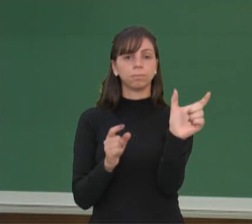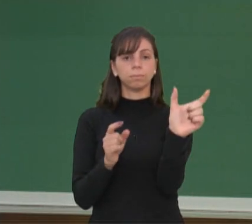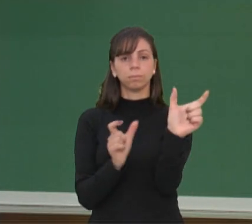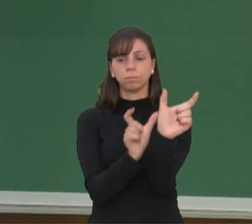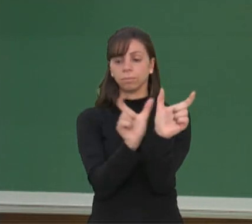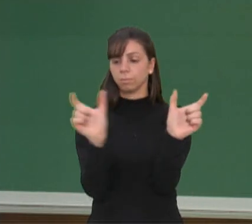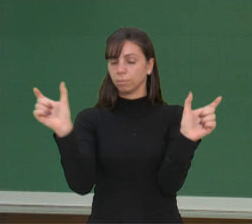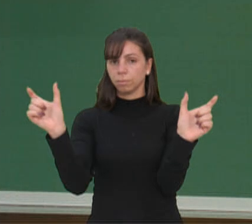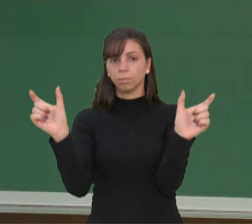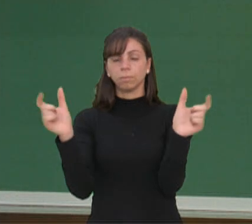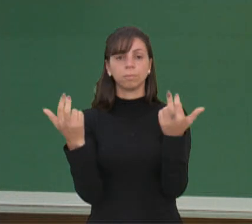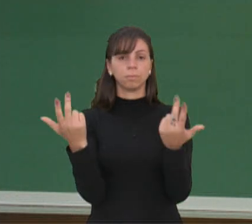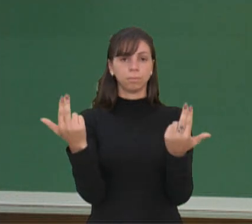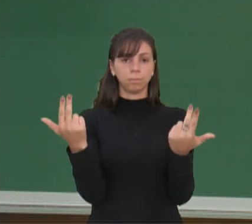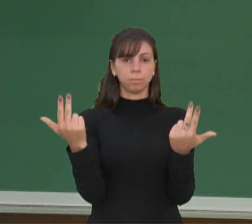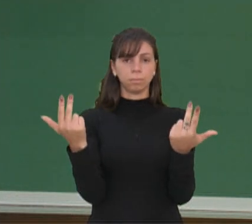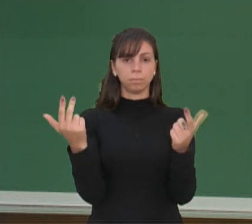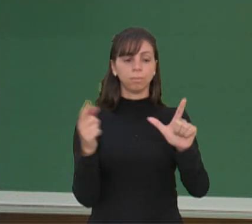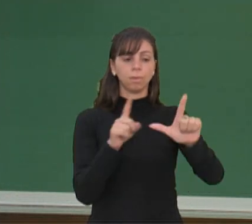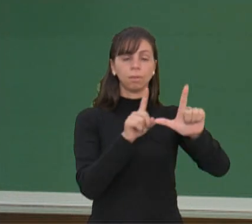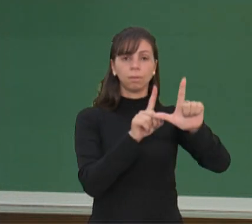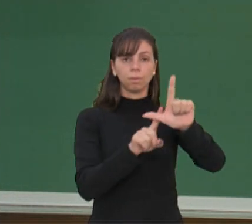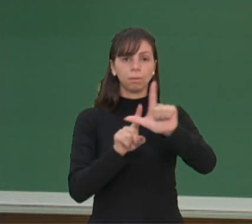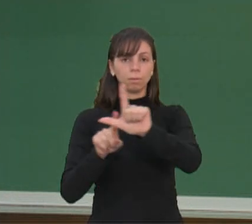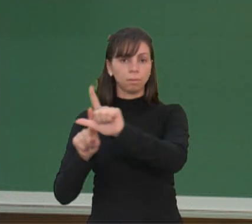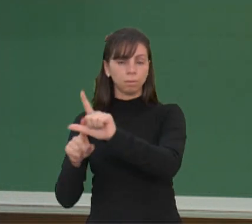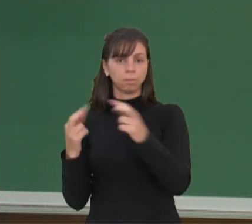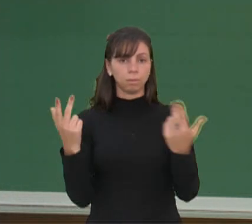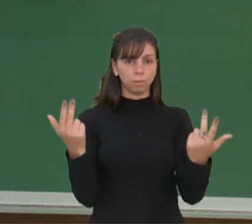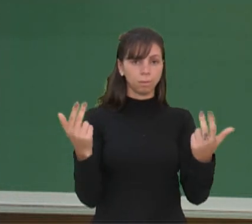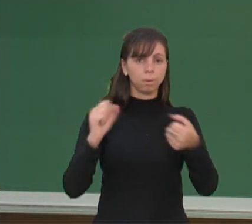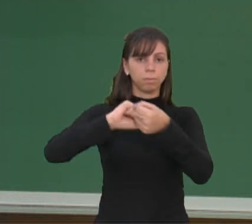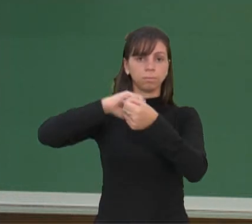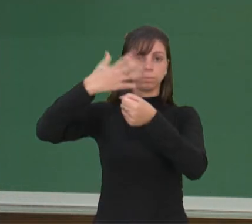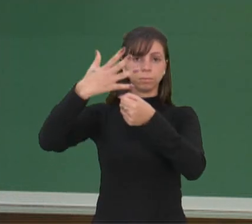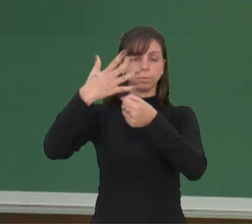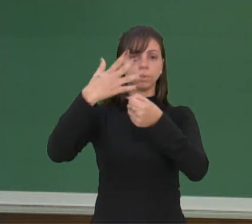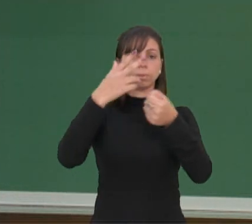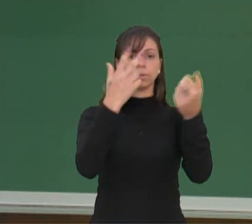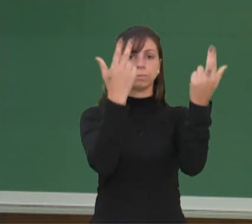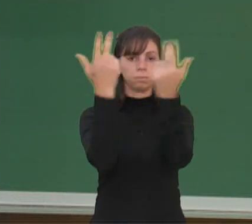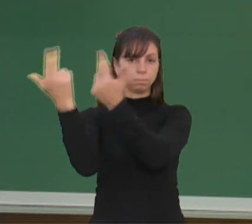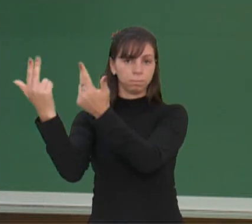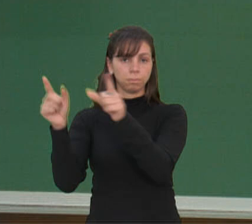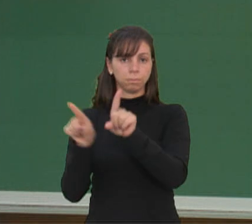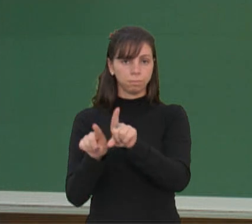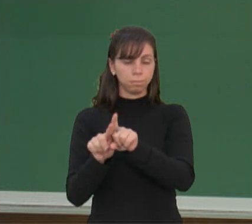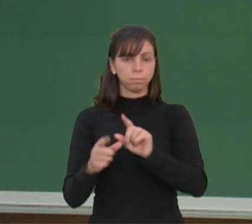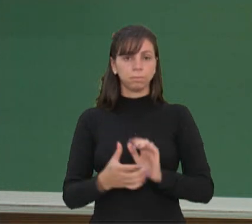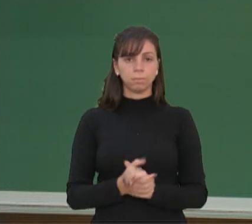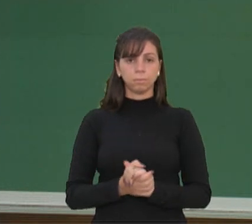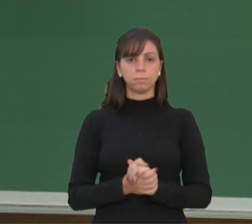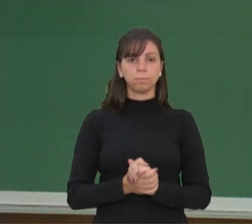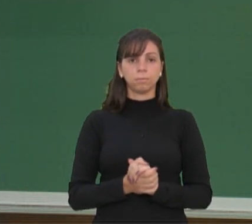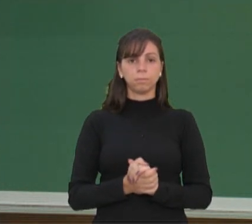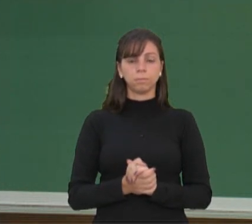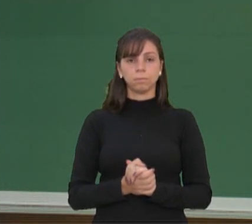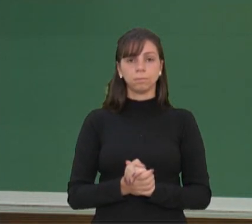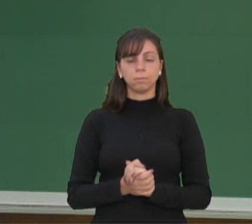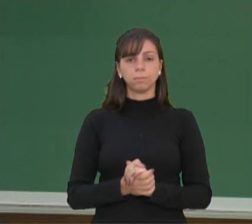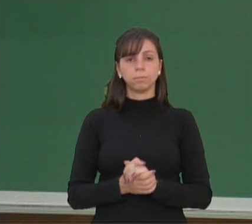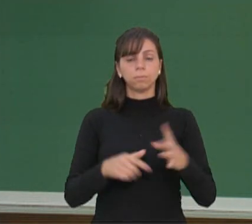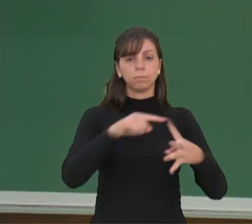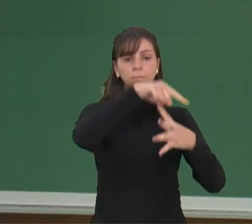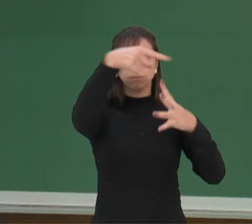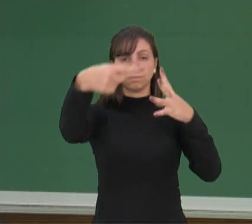os monômios têm a mesma parte literal, as mesmas letras e o mesmo expoente. E nós falamos das 4 operações em relação